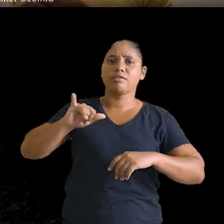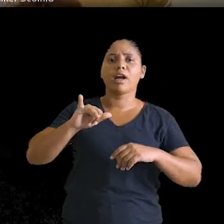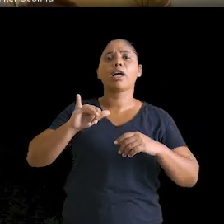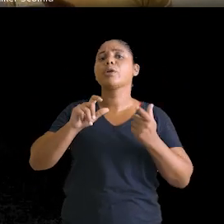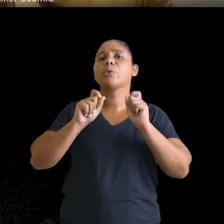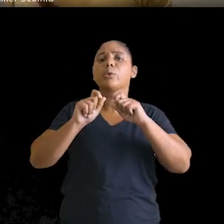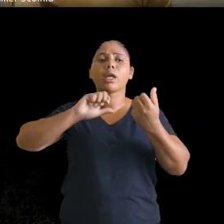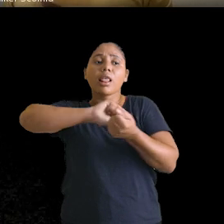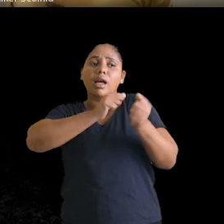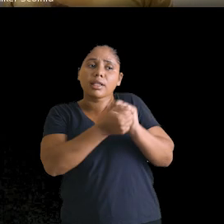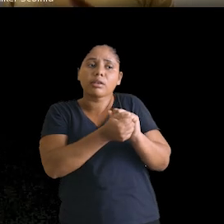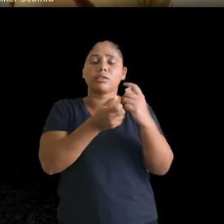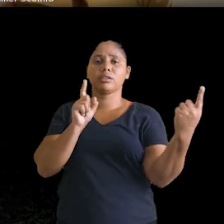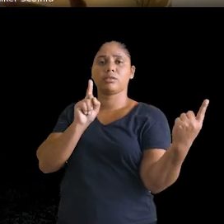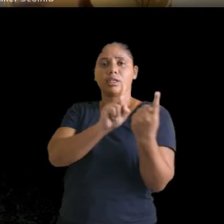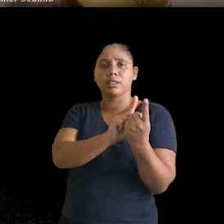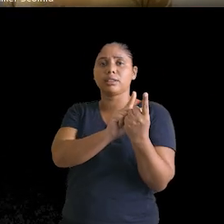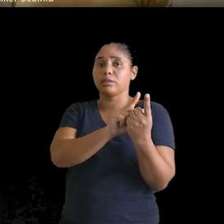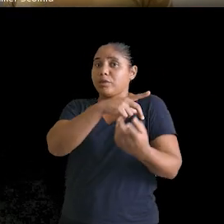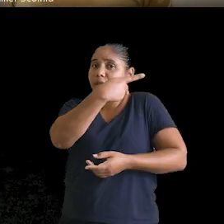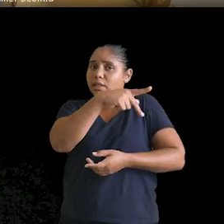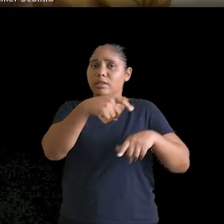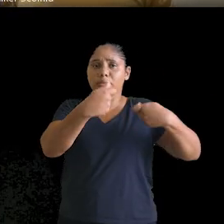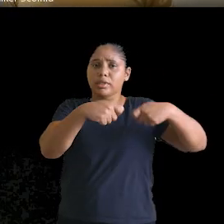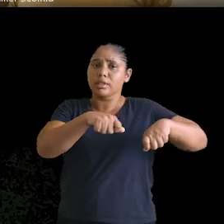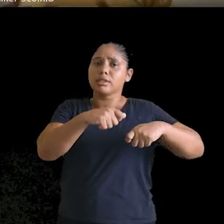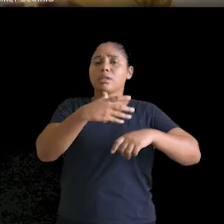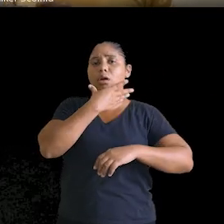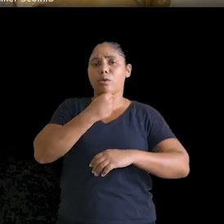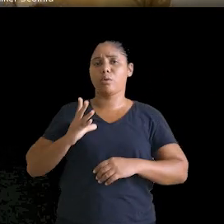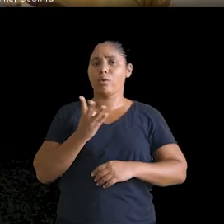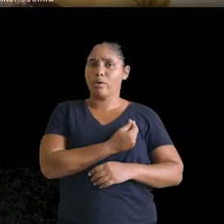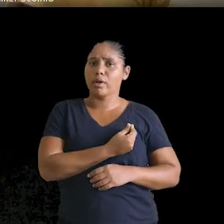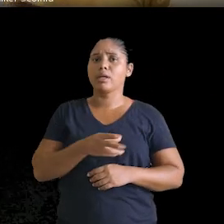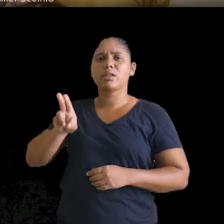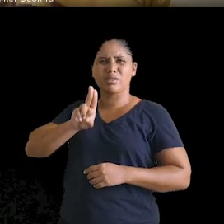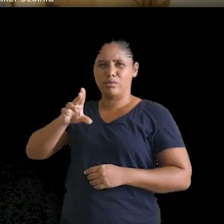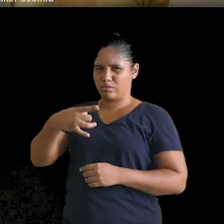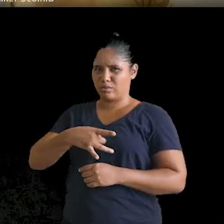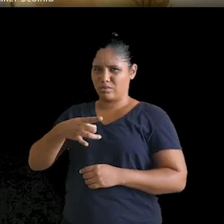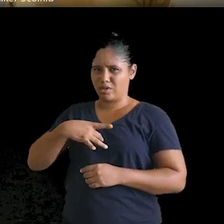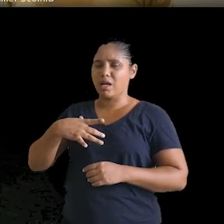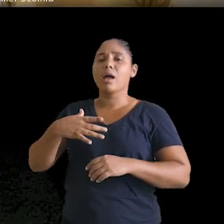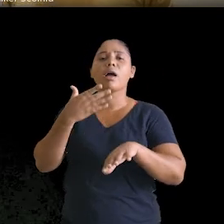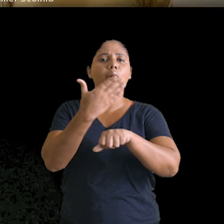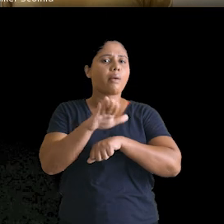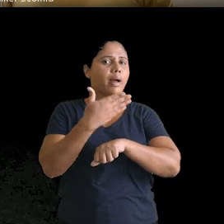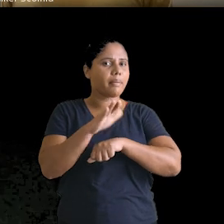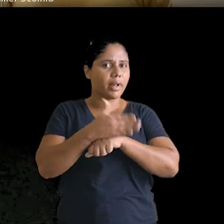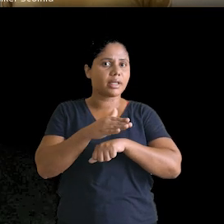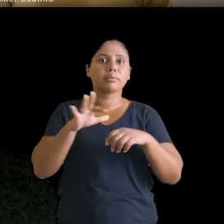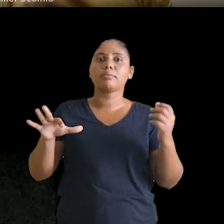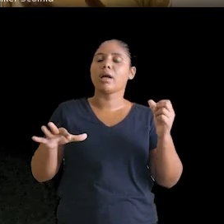pessoas transmasculinas durante a gestação. A interrupção da hormonização, como o uso da testosterona, é uma prática essencial para garantir, tá,